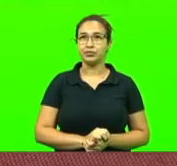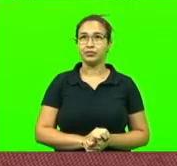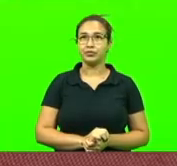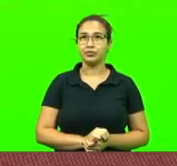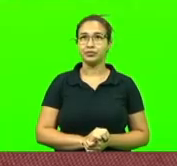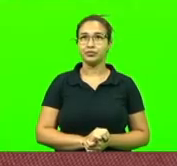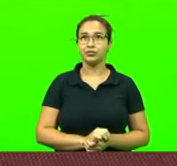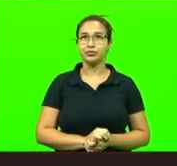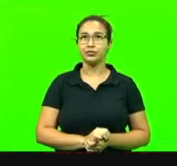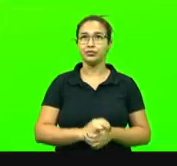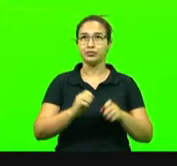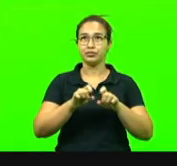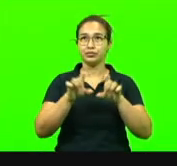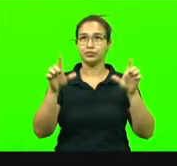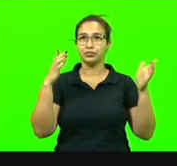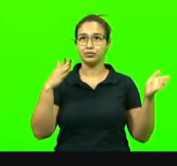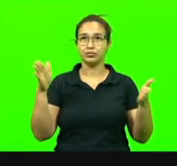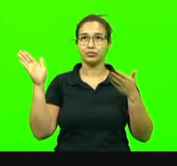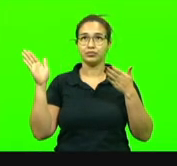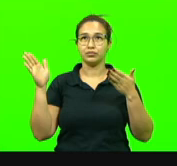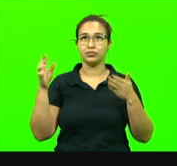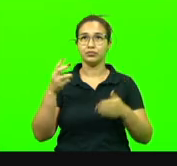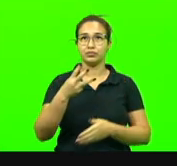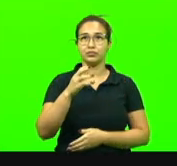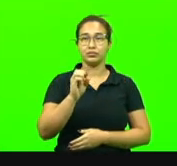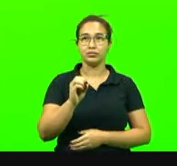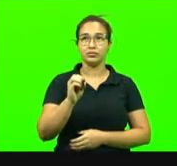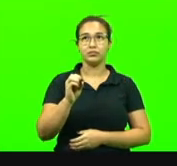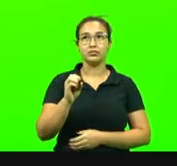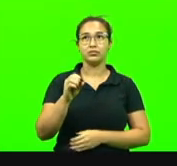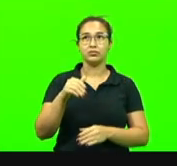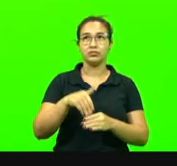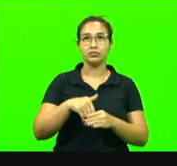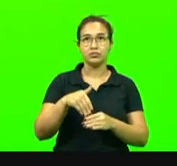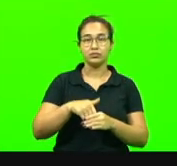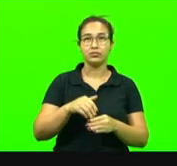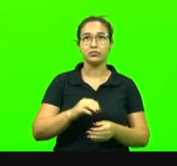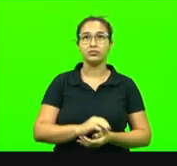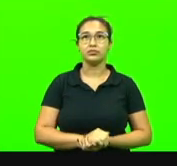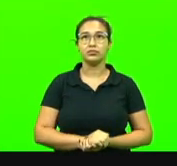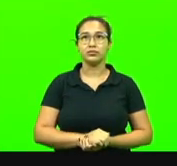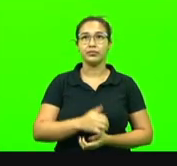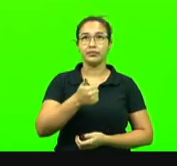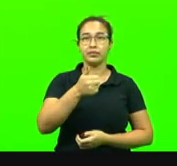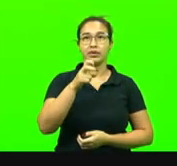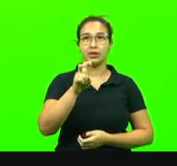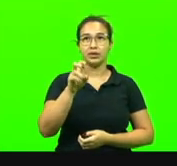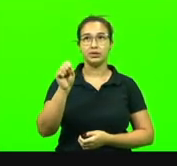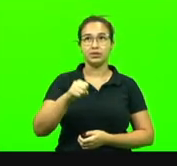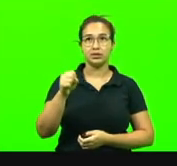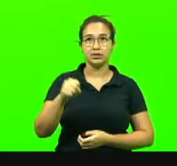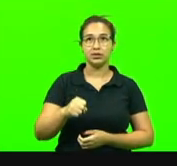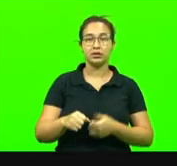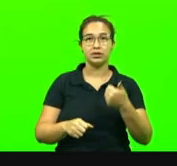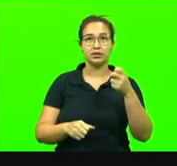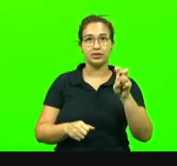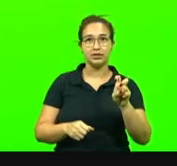para abrir o painel. 30 deputados votaram. 15 deputados sim, 15 não.